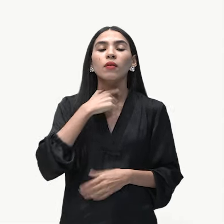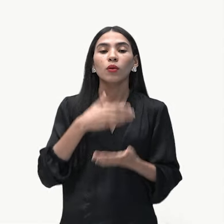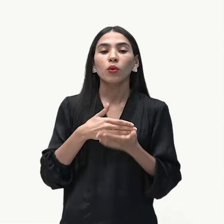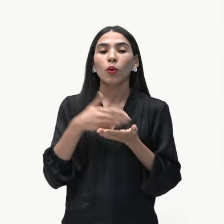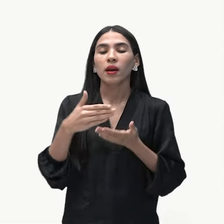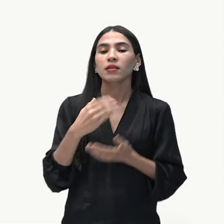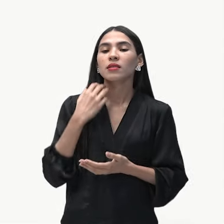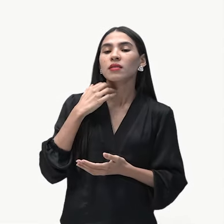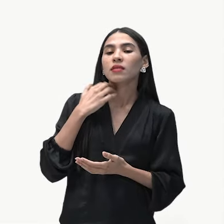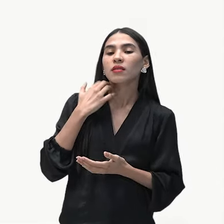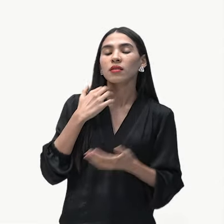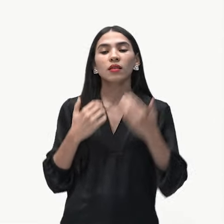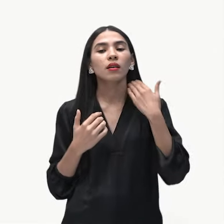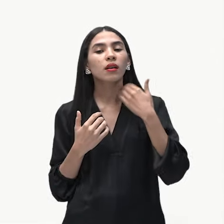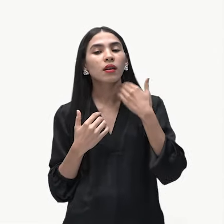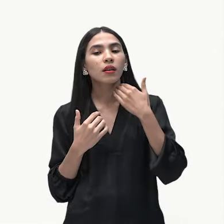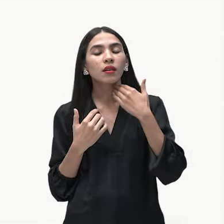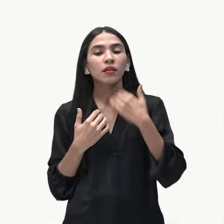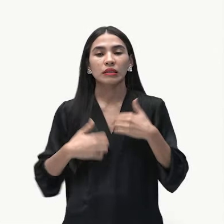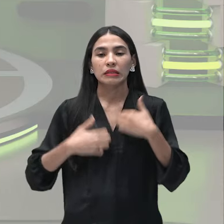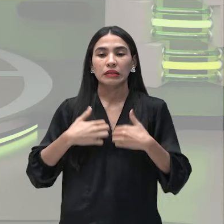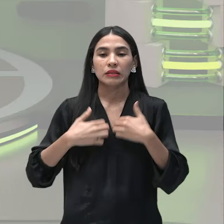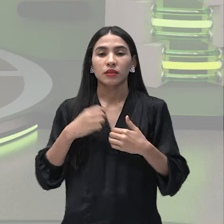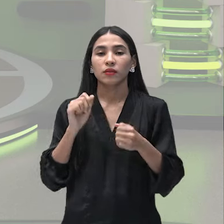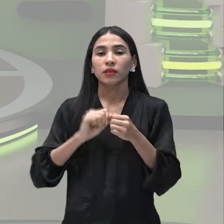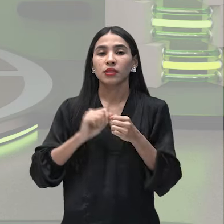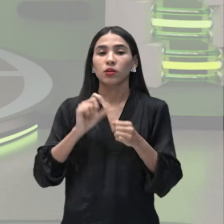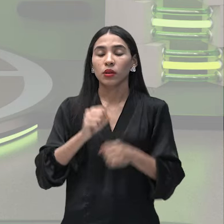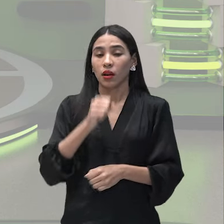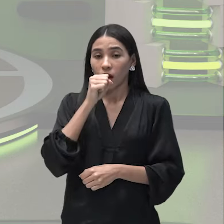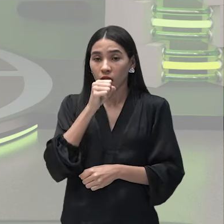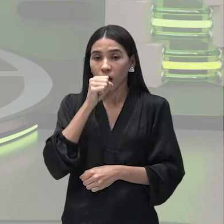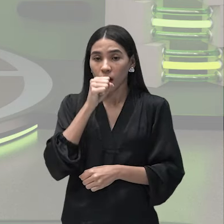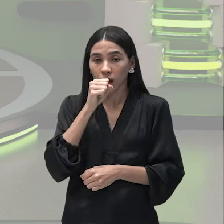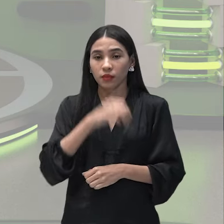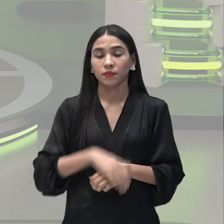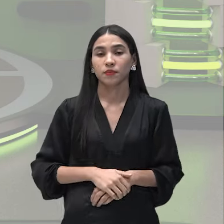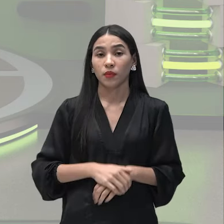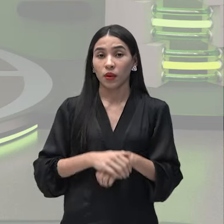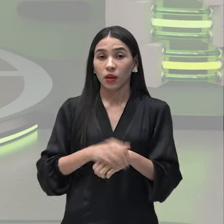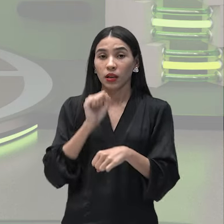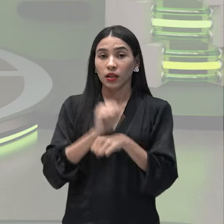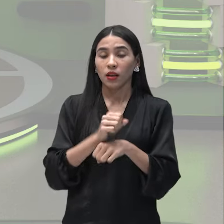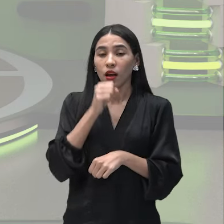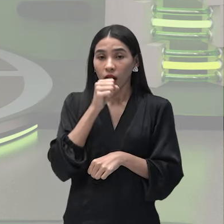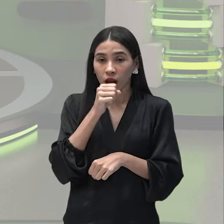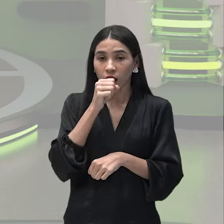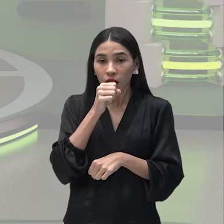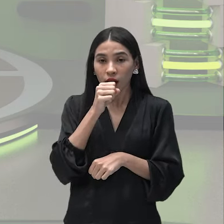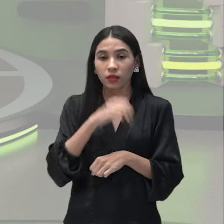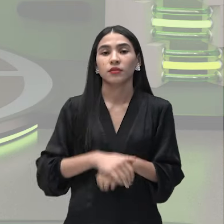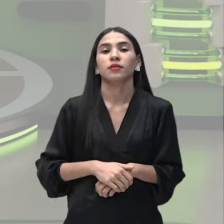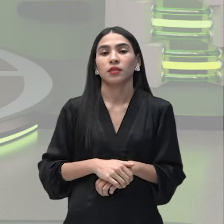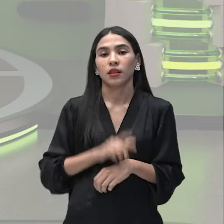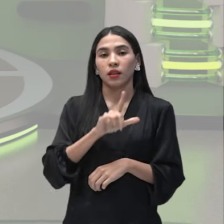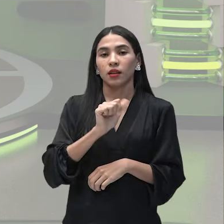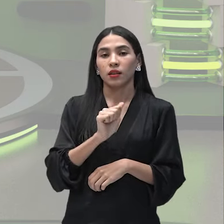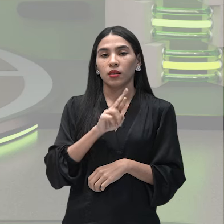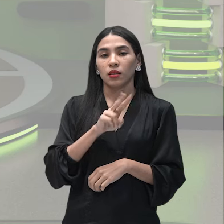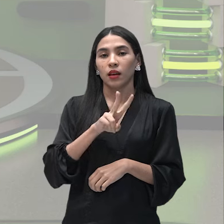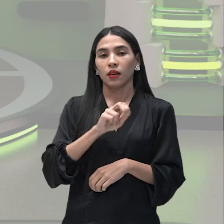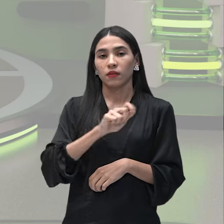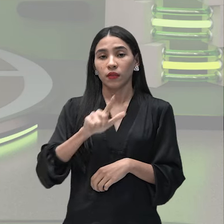irritar ali a garganta da pessoa, o que ela vai fazer? Ela vai tossir. Quando ela tosse, essa fase larval, que está